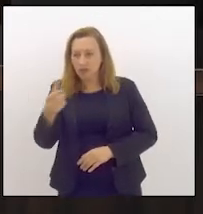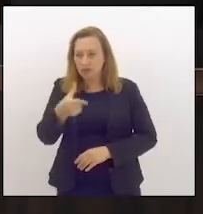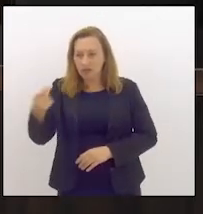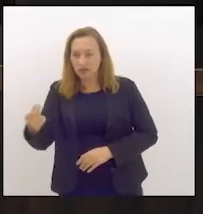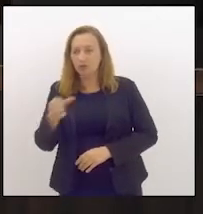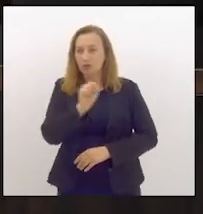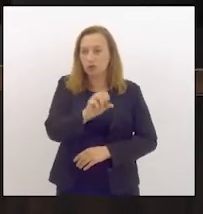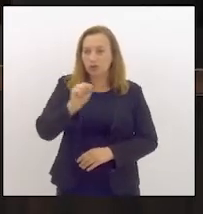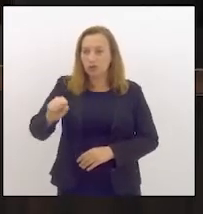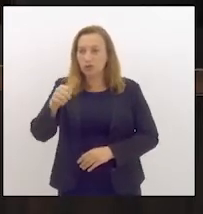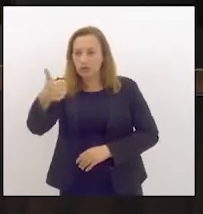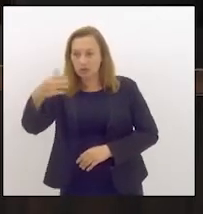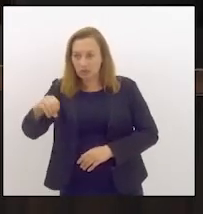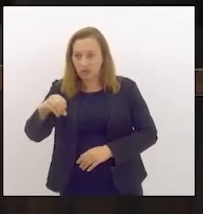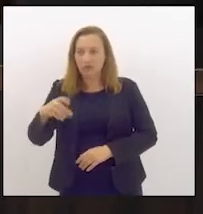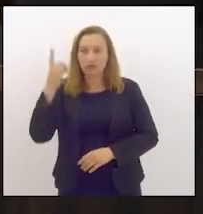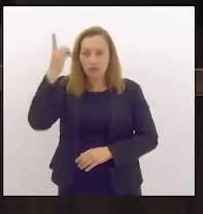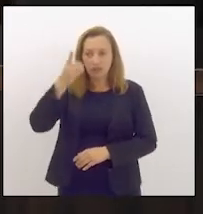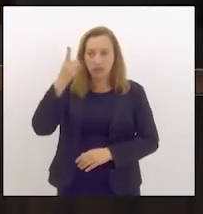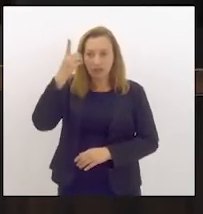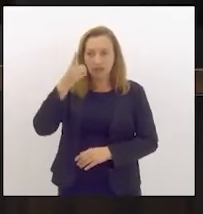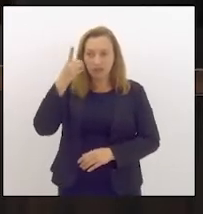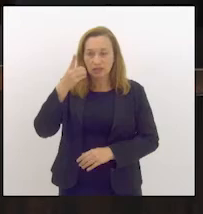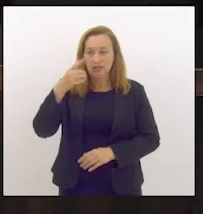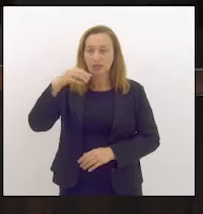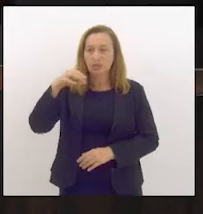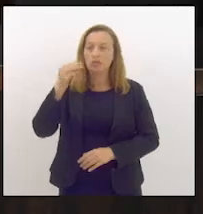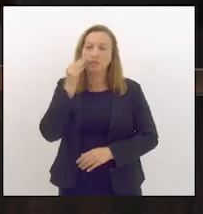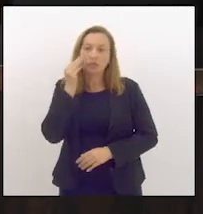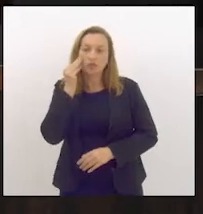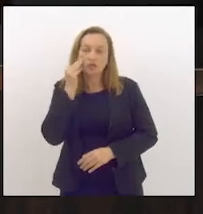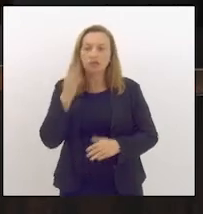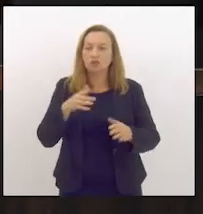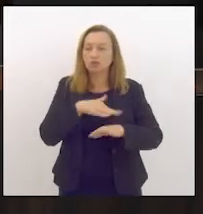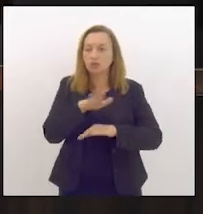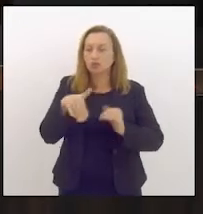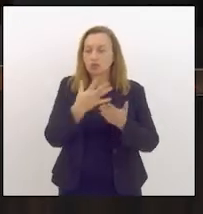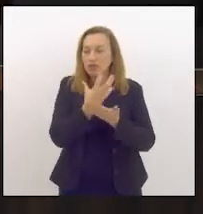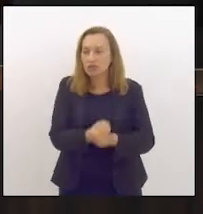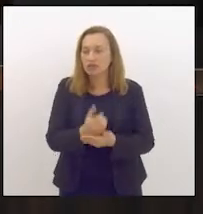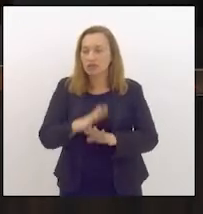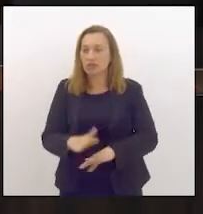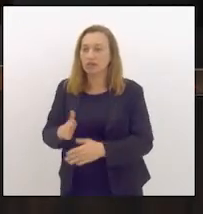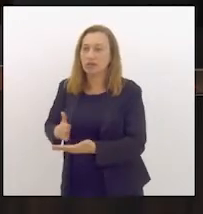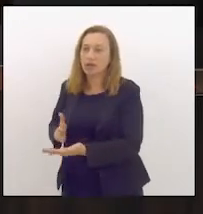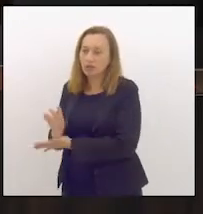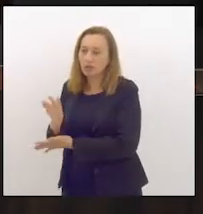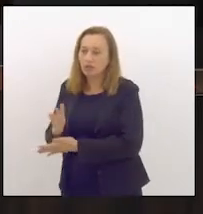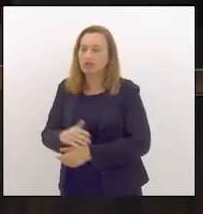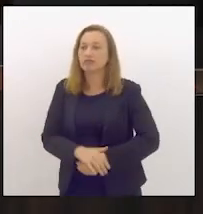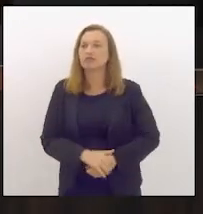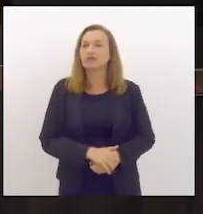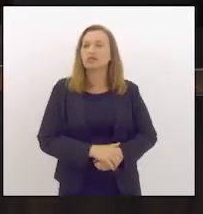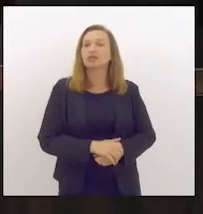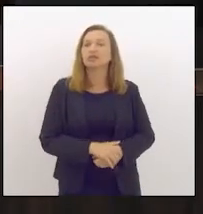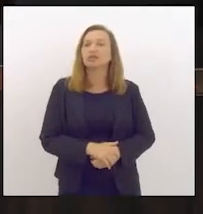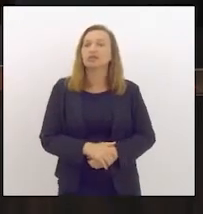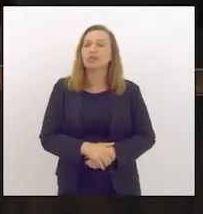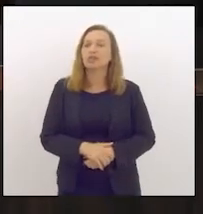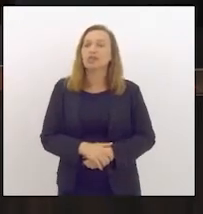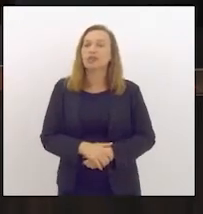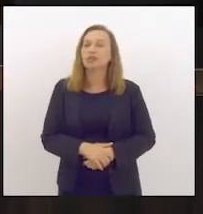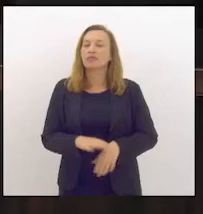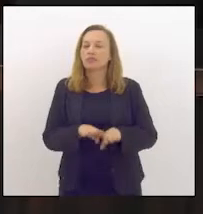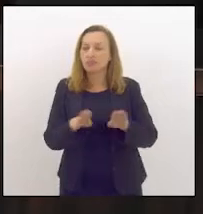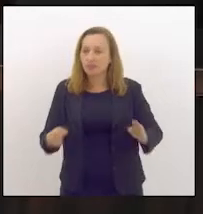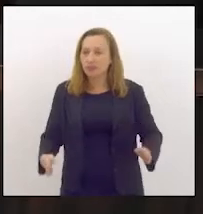projeto 1688 de 19 deputada Oi Mônica Francisco seus que aprovam permaneçam Como estão a aprovado a